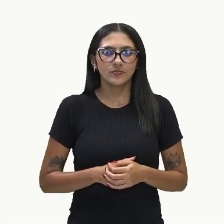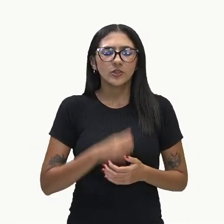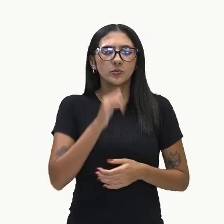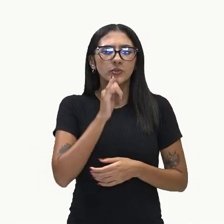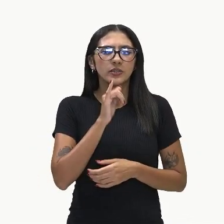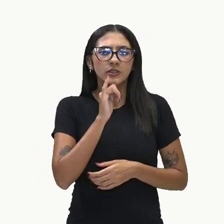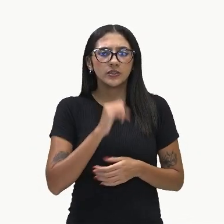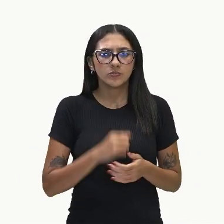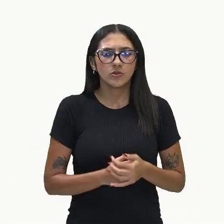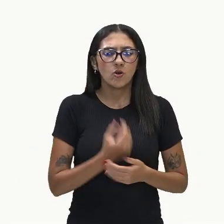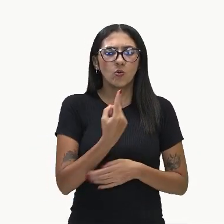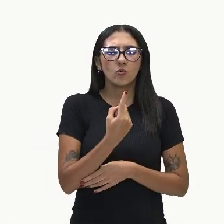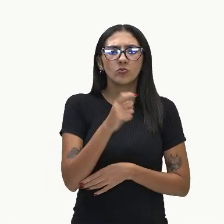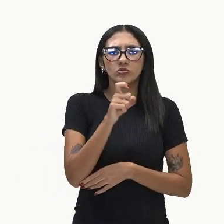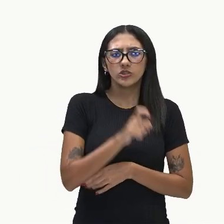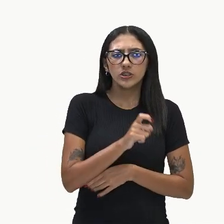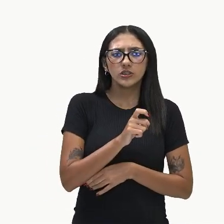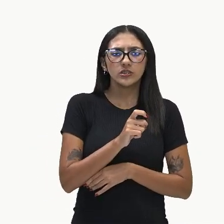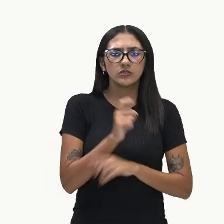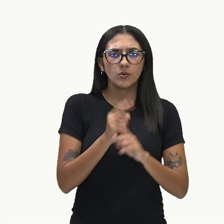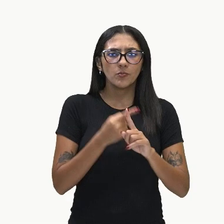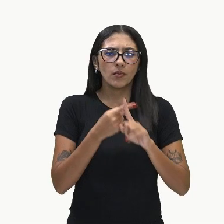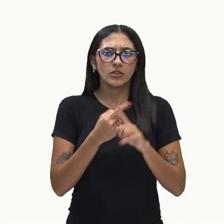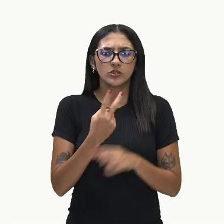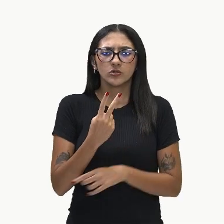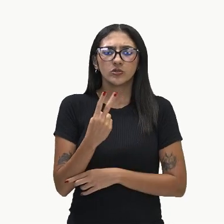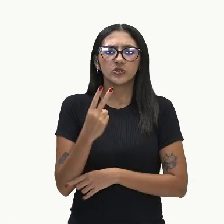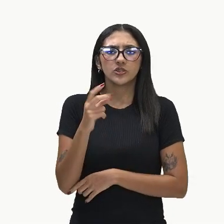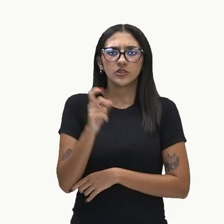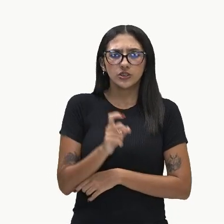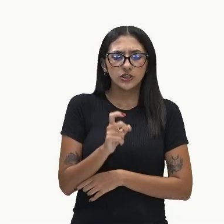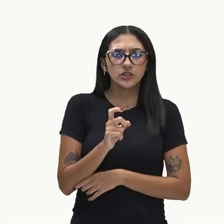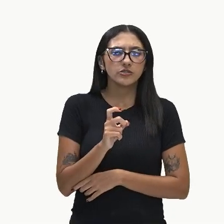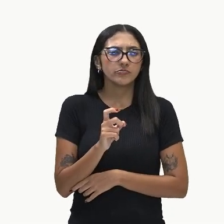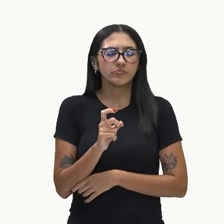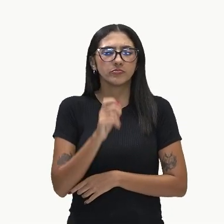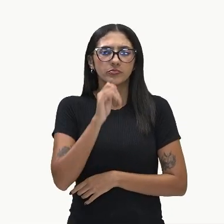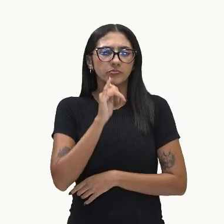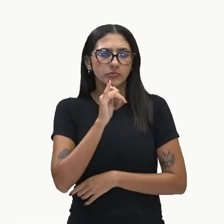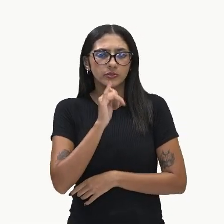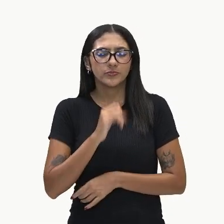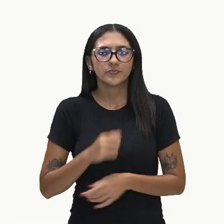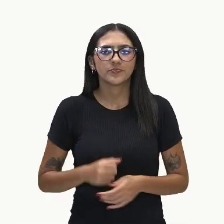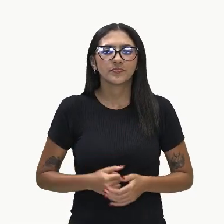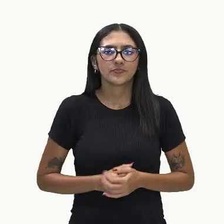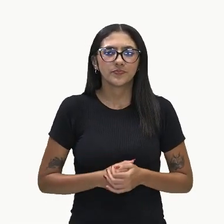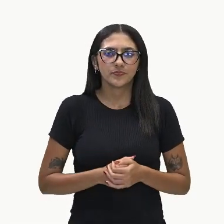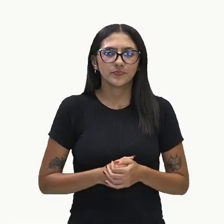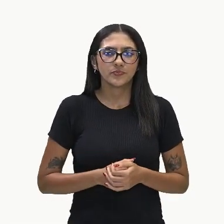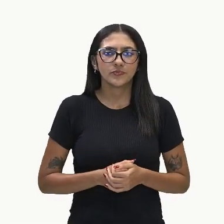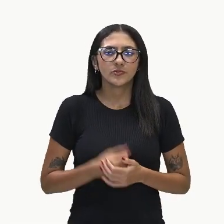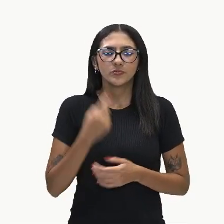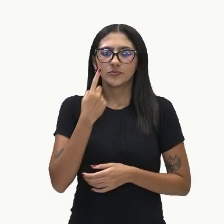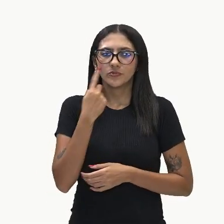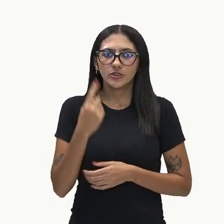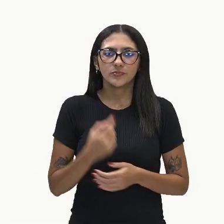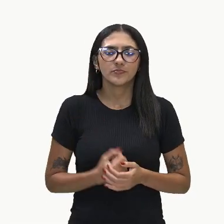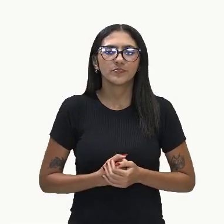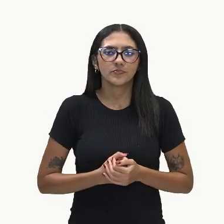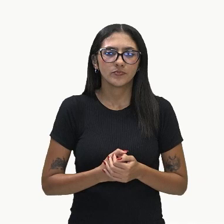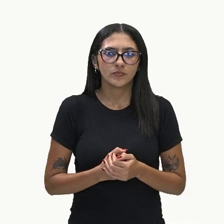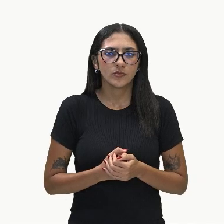1x mais 2x, ok? Então, se eu tenho aqui, ó, 1x com mais